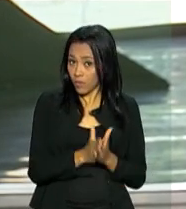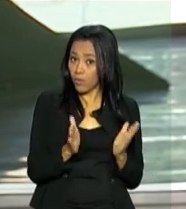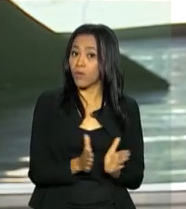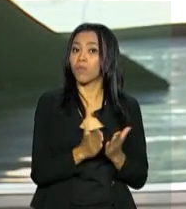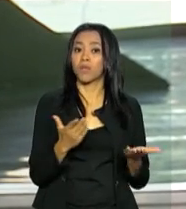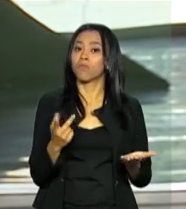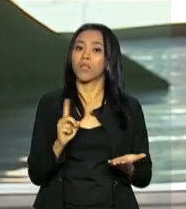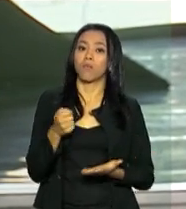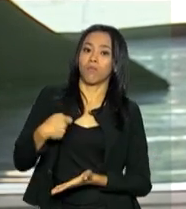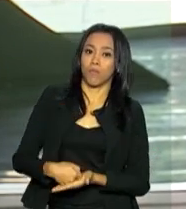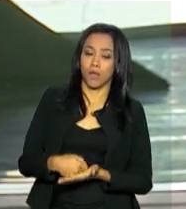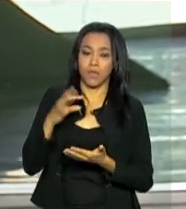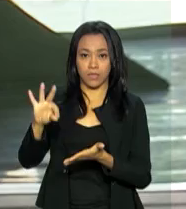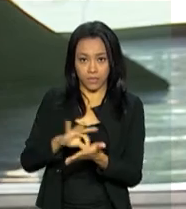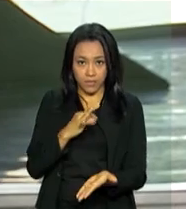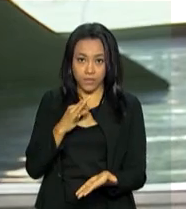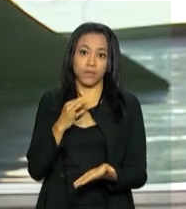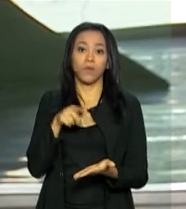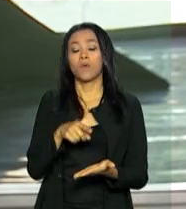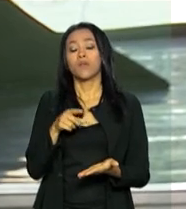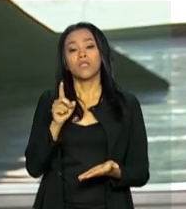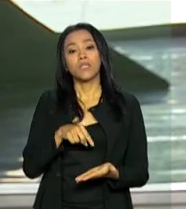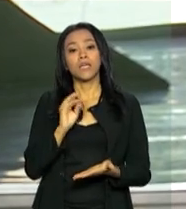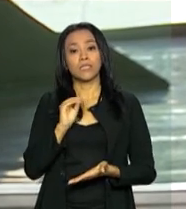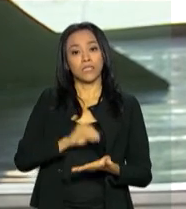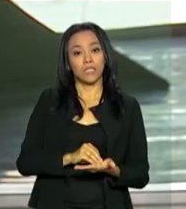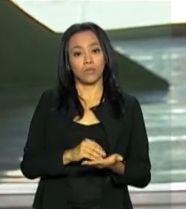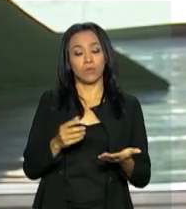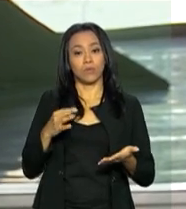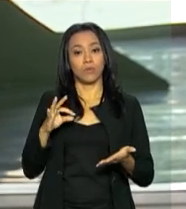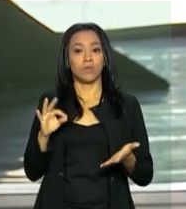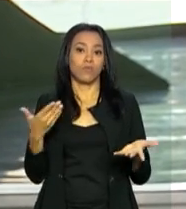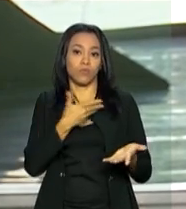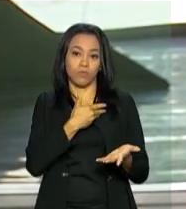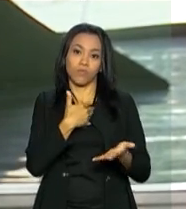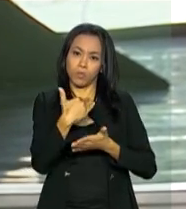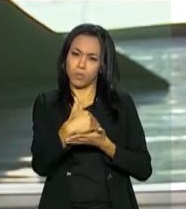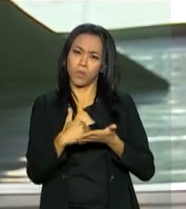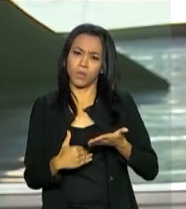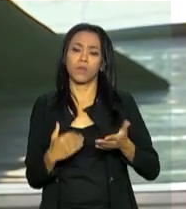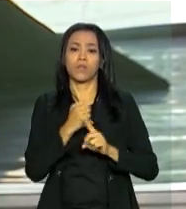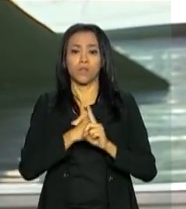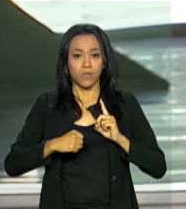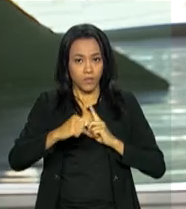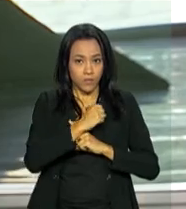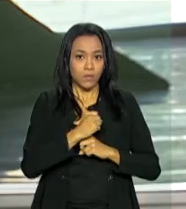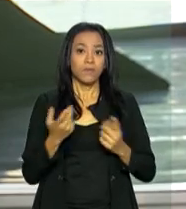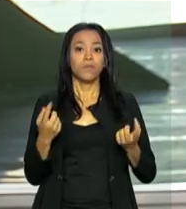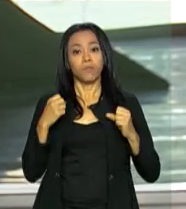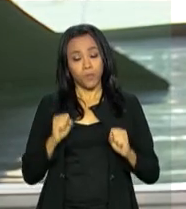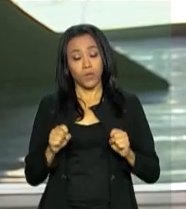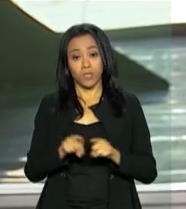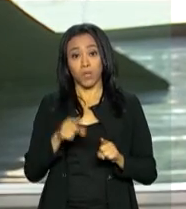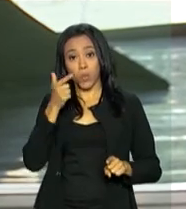inscritas no cadastro único para programas sociais do governo federal o resultado do enem pode ser usado para conseguir